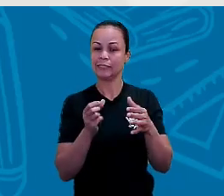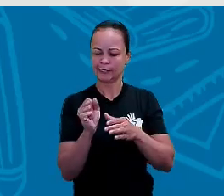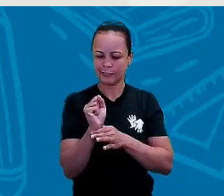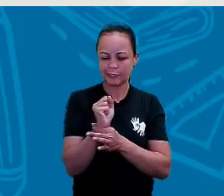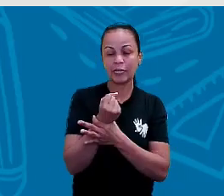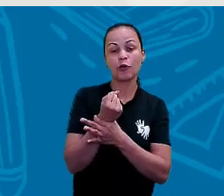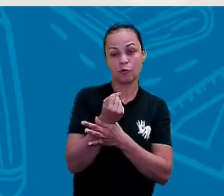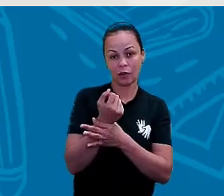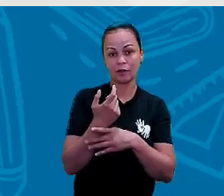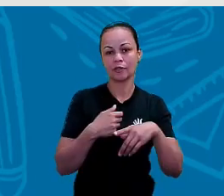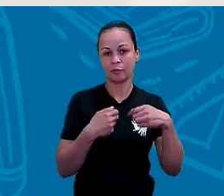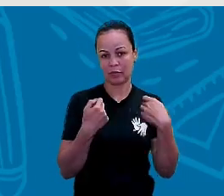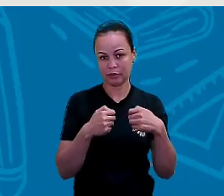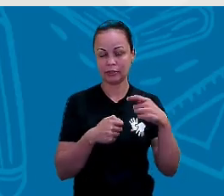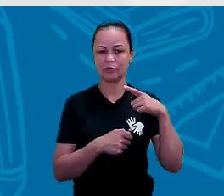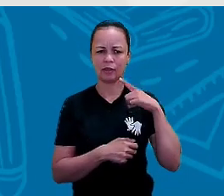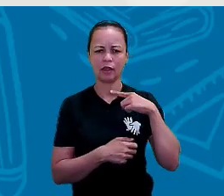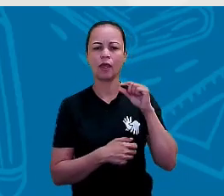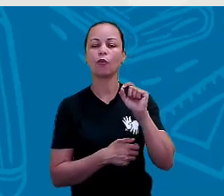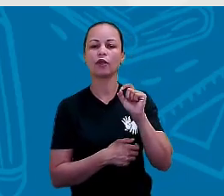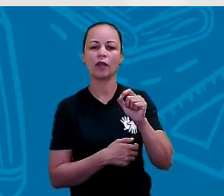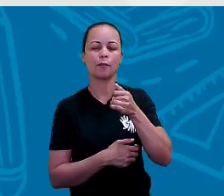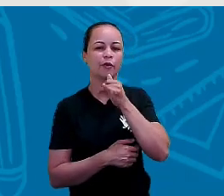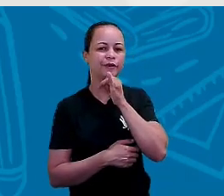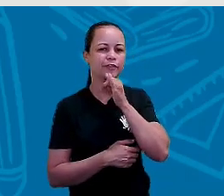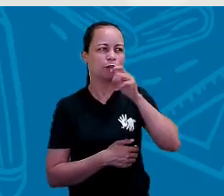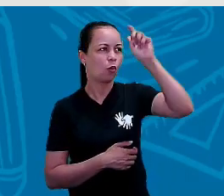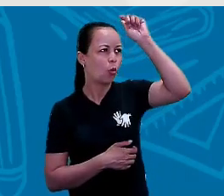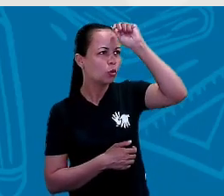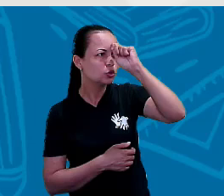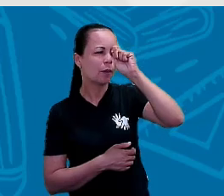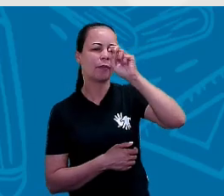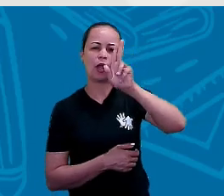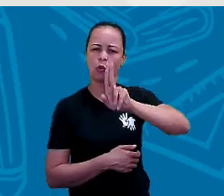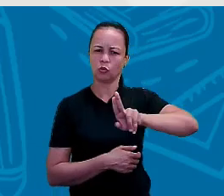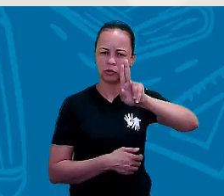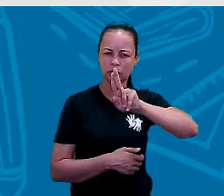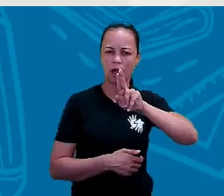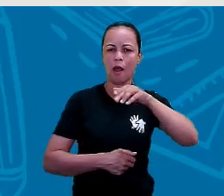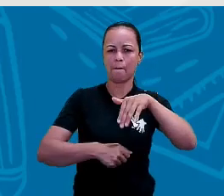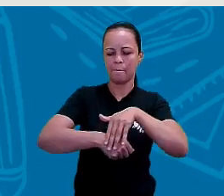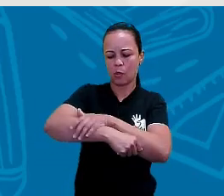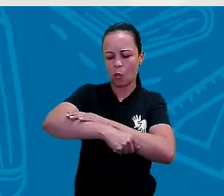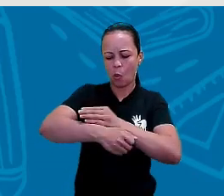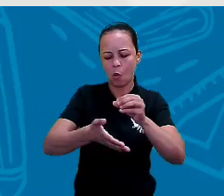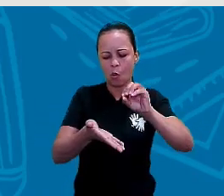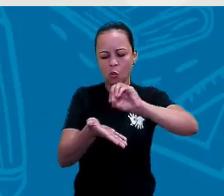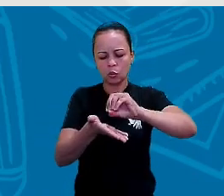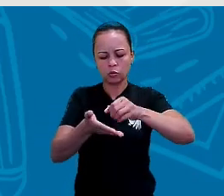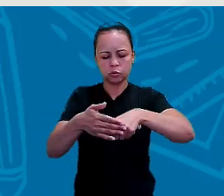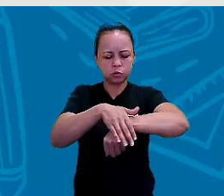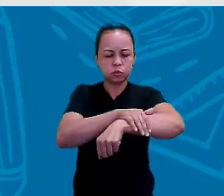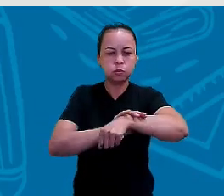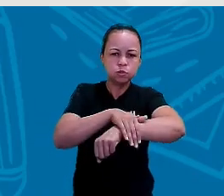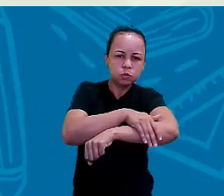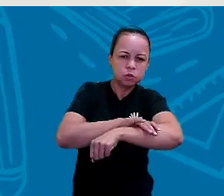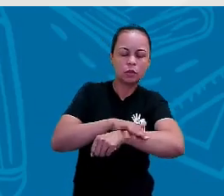segurança que a gente tem que ter, como usar chapéu, usar protetor, a gente pode acabar